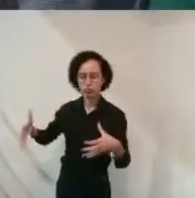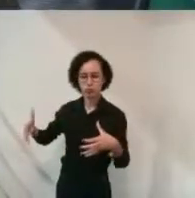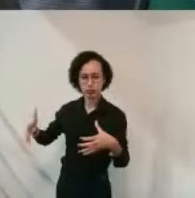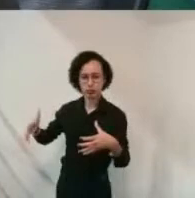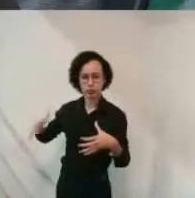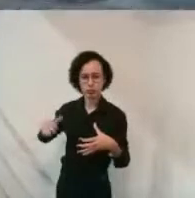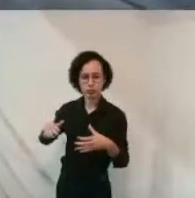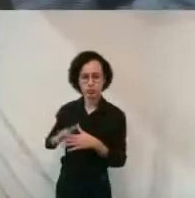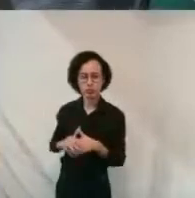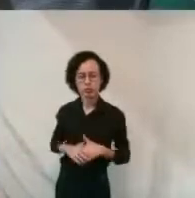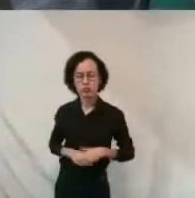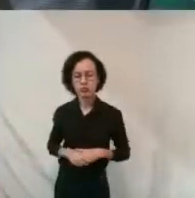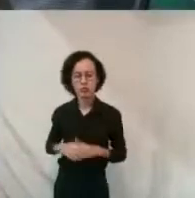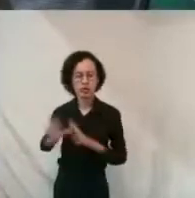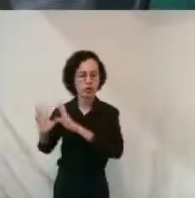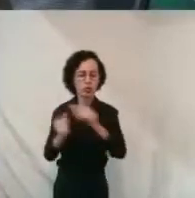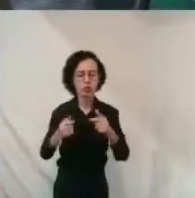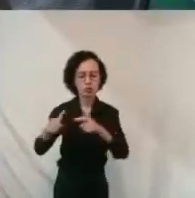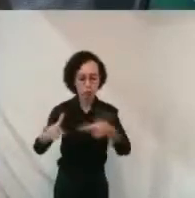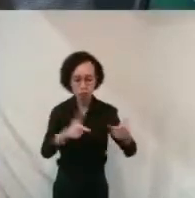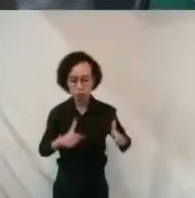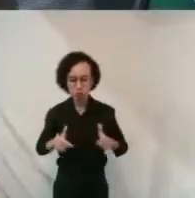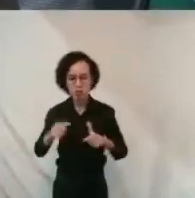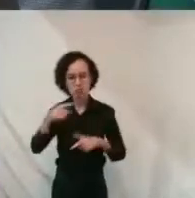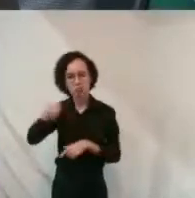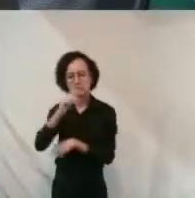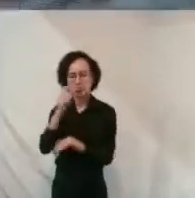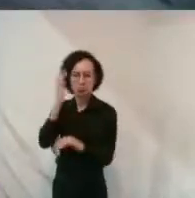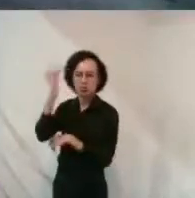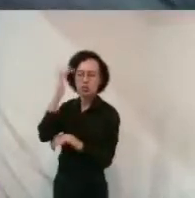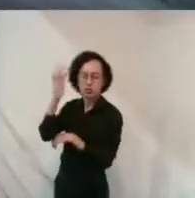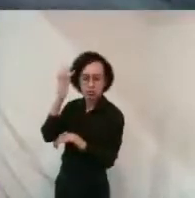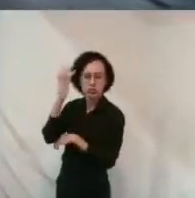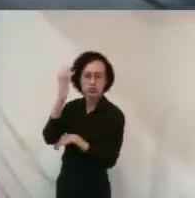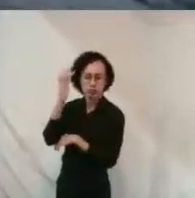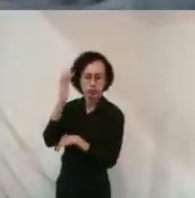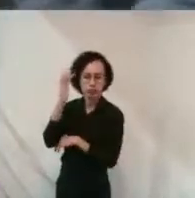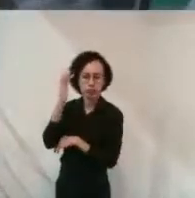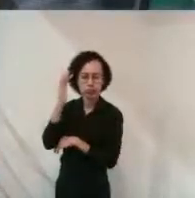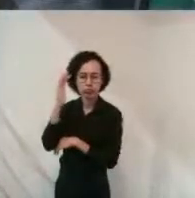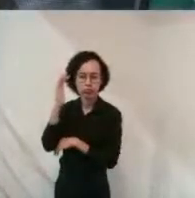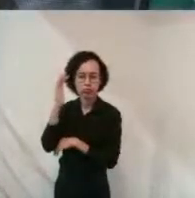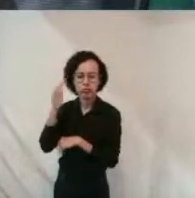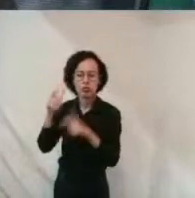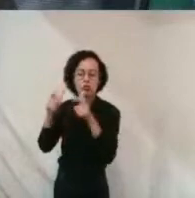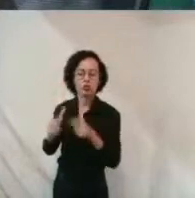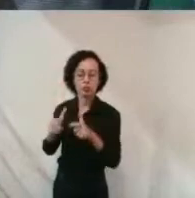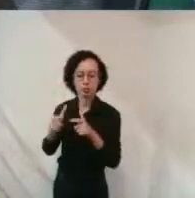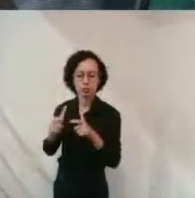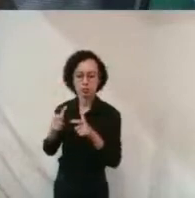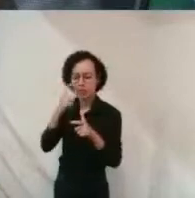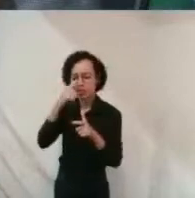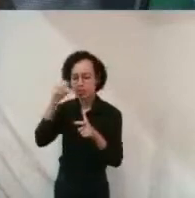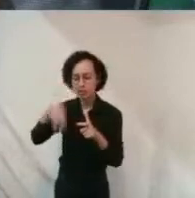escandalosa, né? Em todos os lugares que vocês possam imaginar, né, onde se vende até